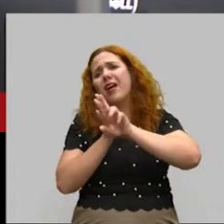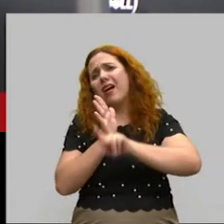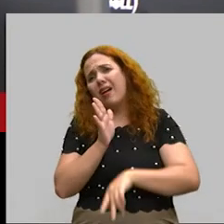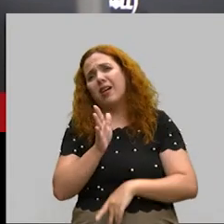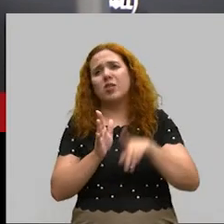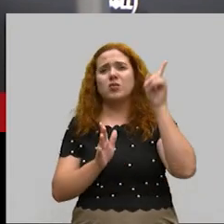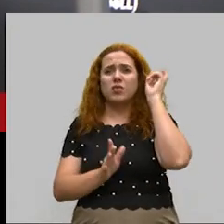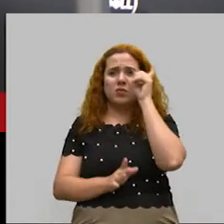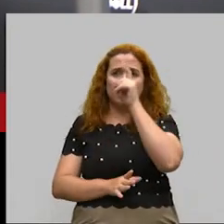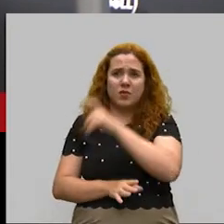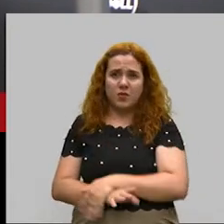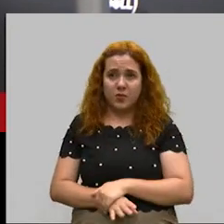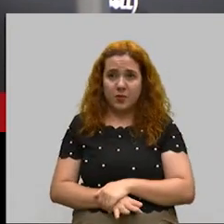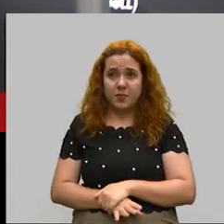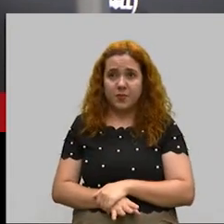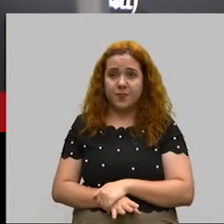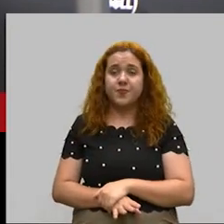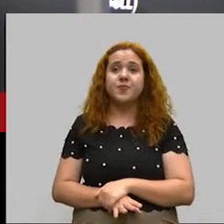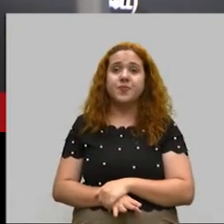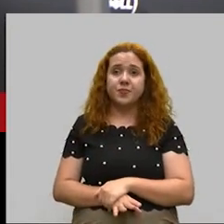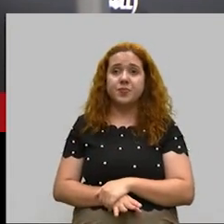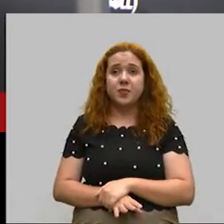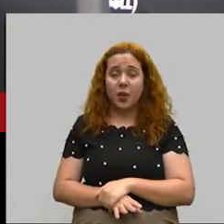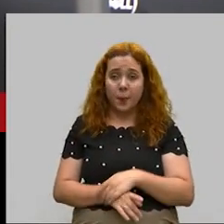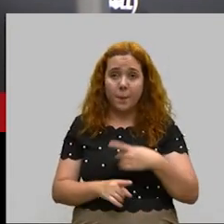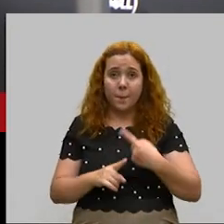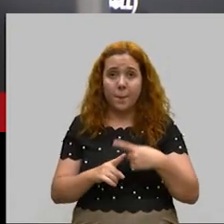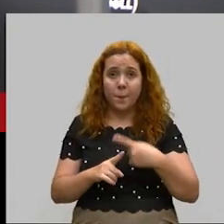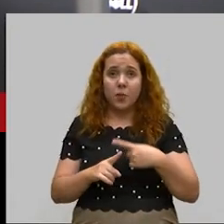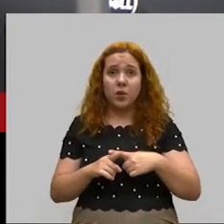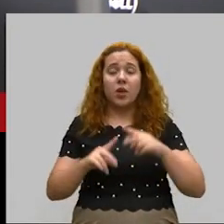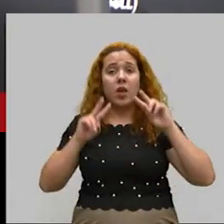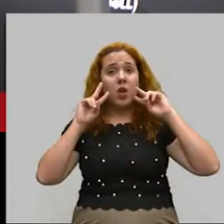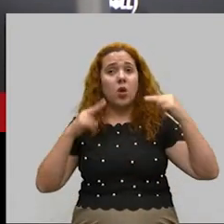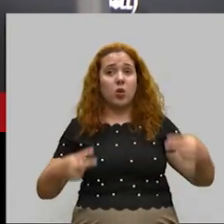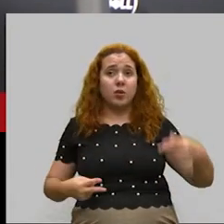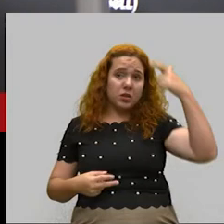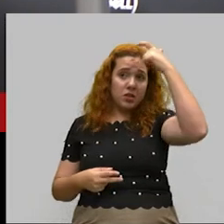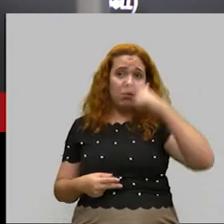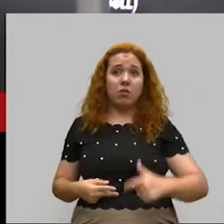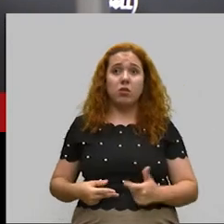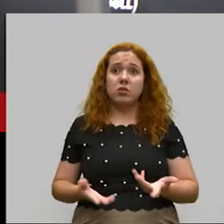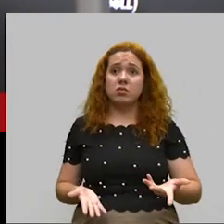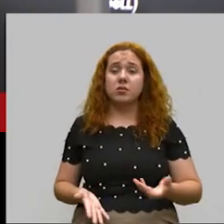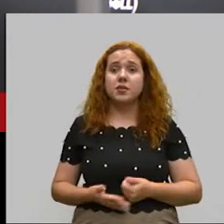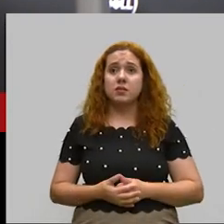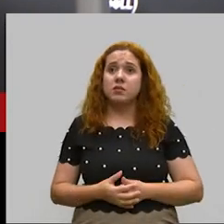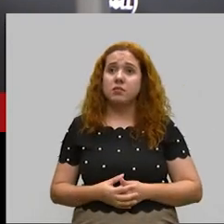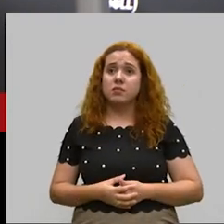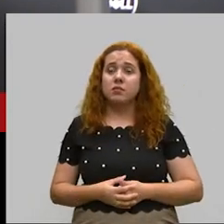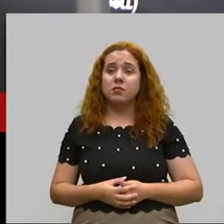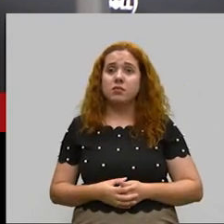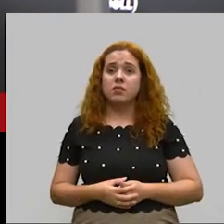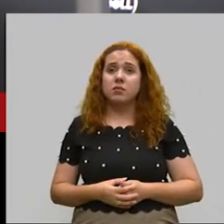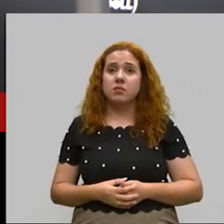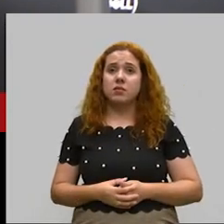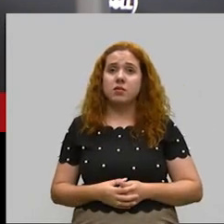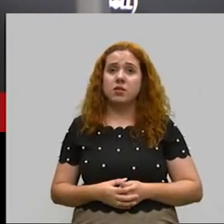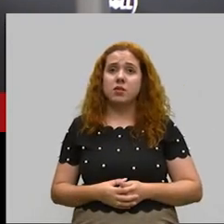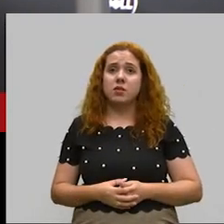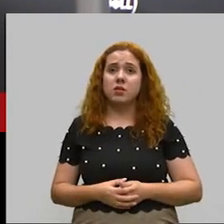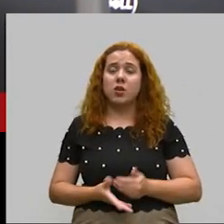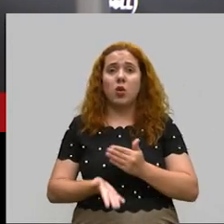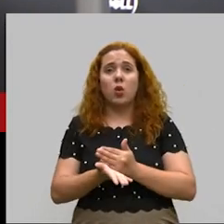desafios e ela passa né por nós reconhecermos a nossa identidade e eh do lugar que eu